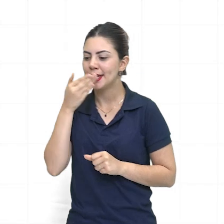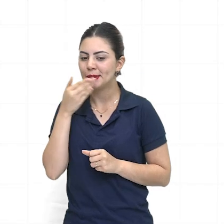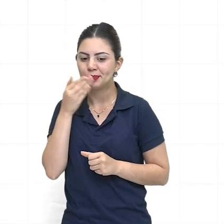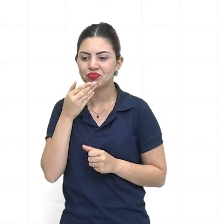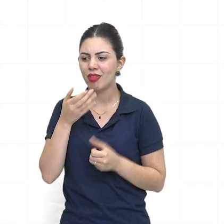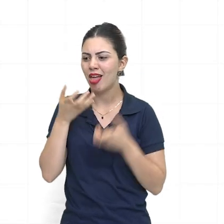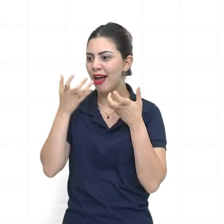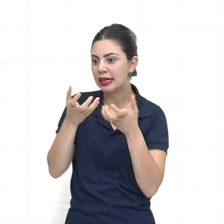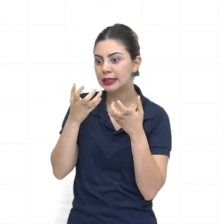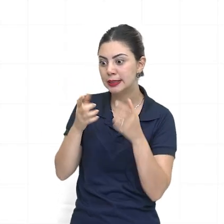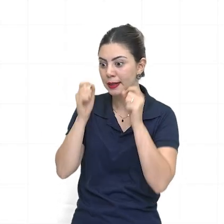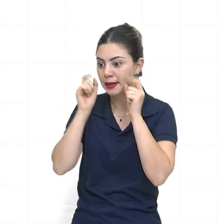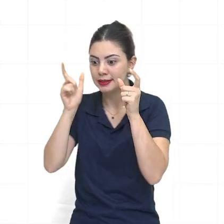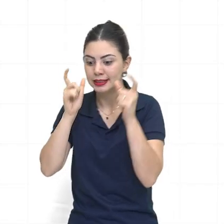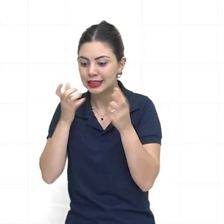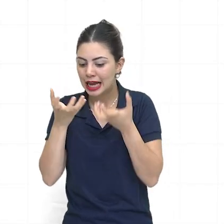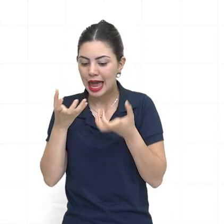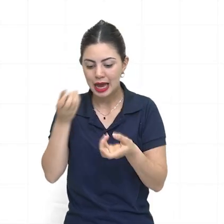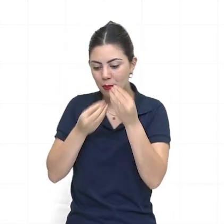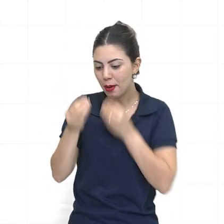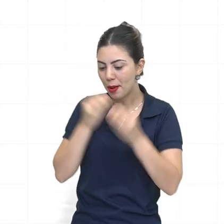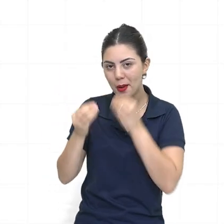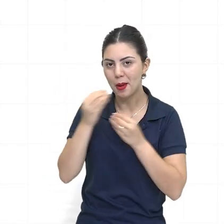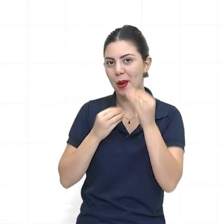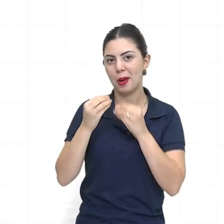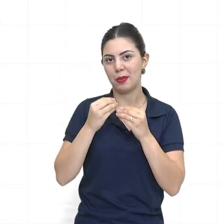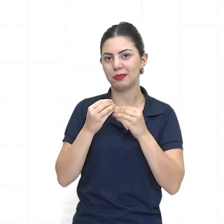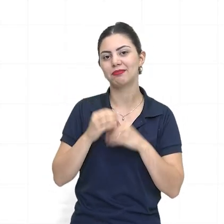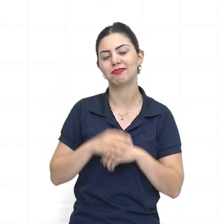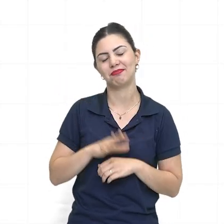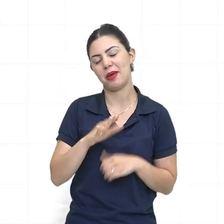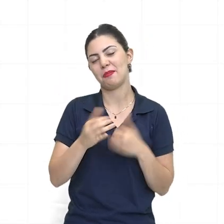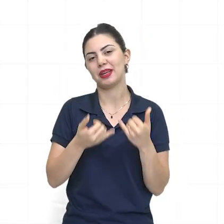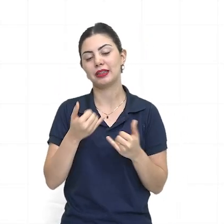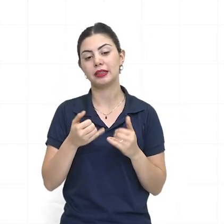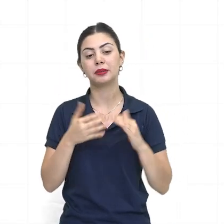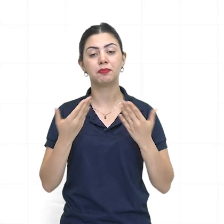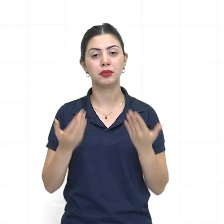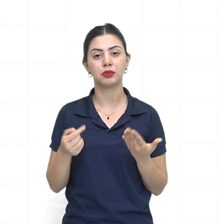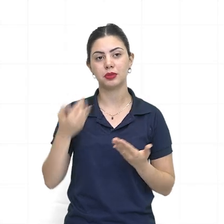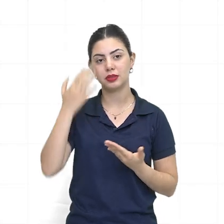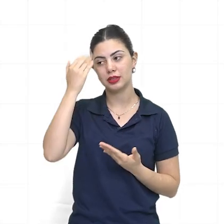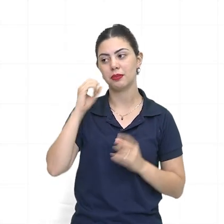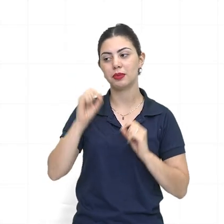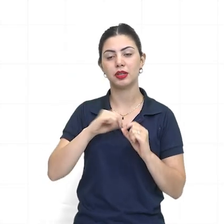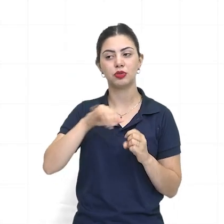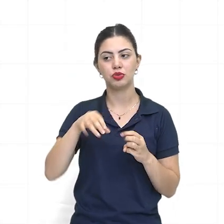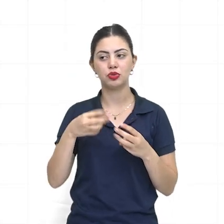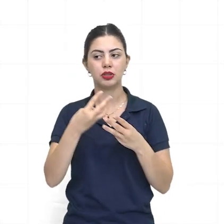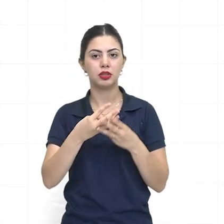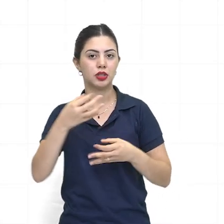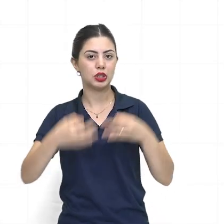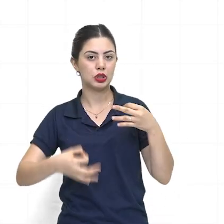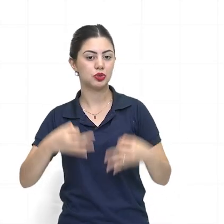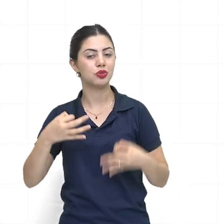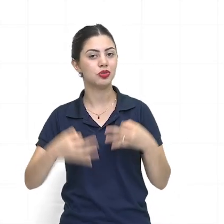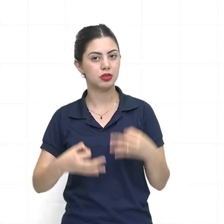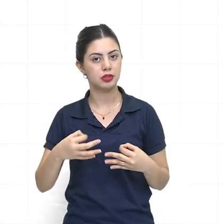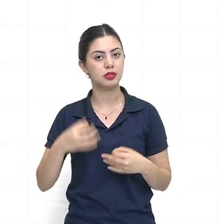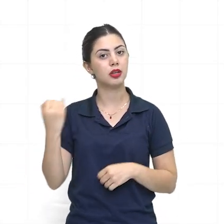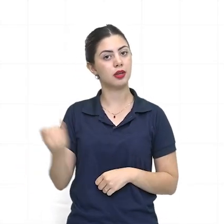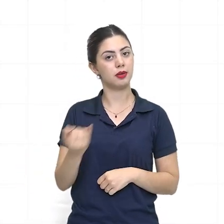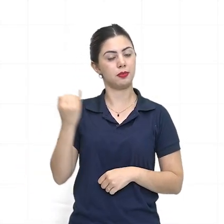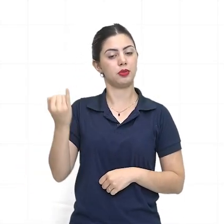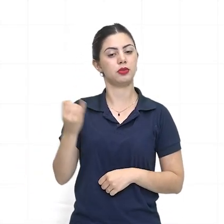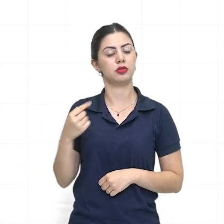gula, né? Mas brincadeiras à parte, o judaísmo ele coloca essa questão da justiça como algo muito necessário para